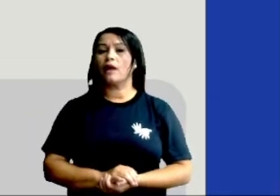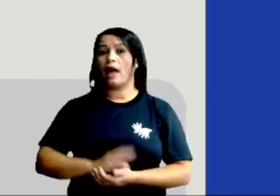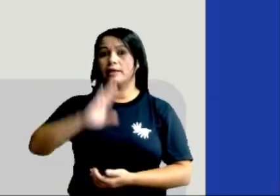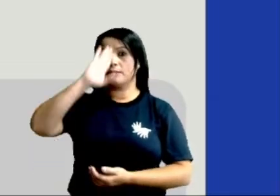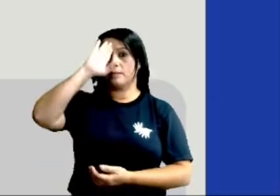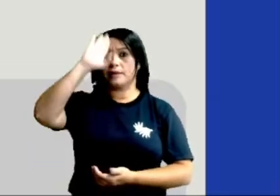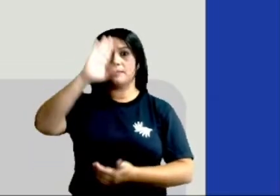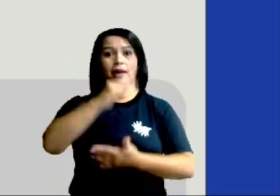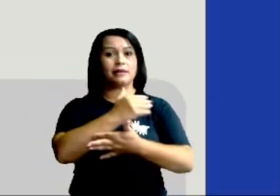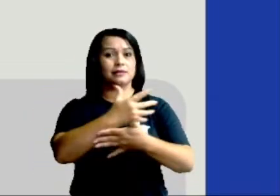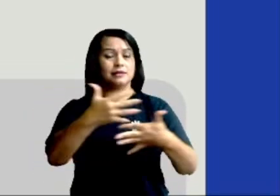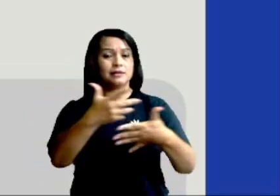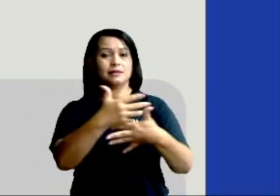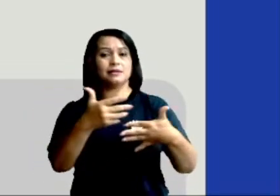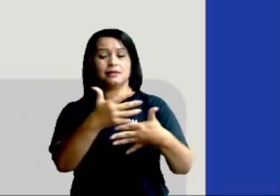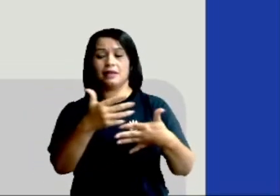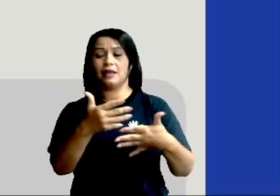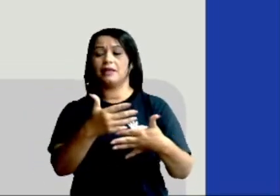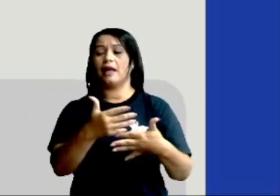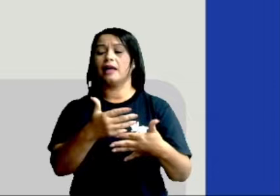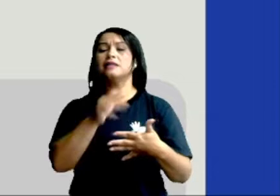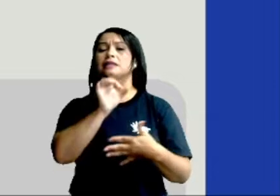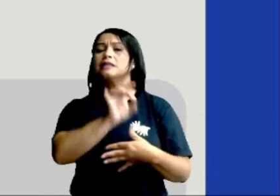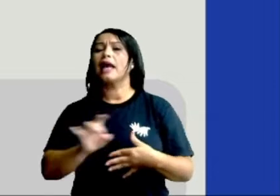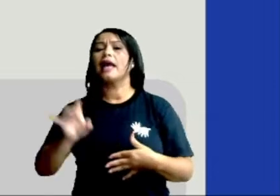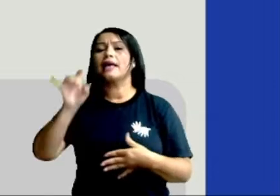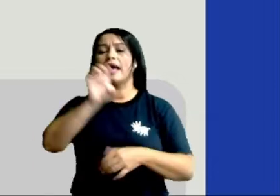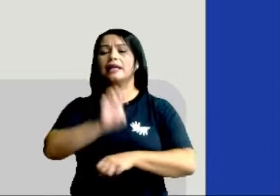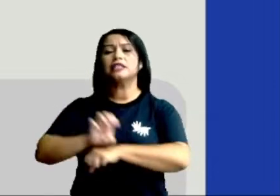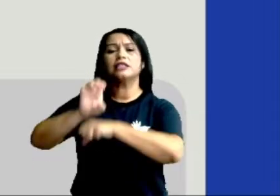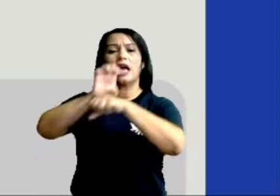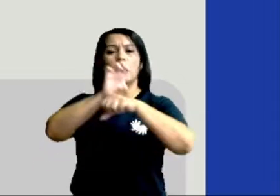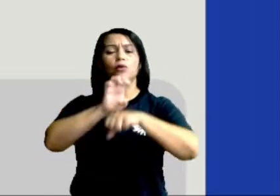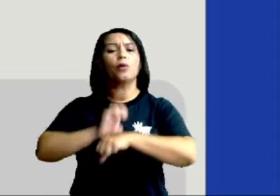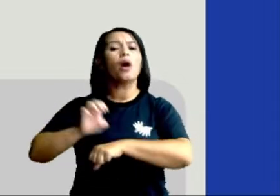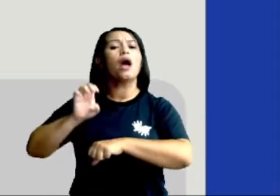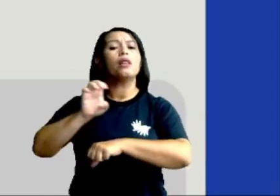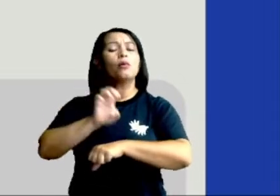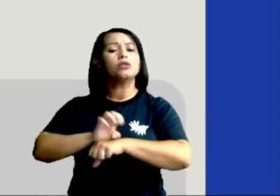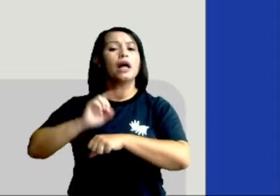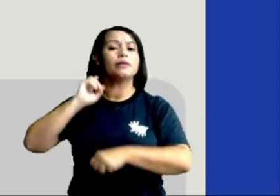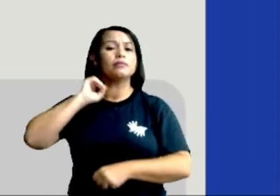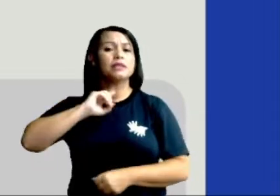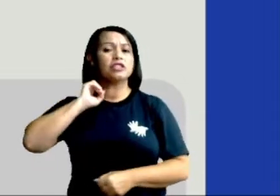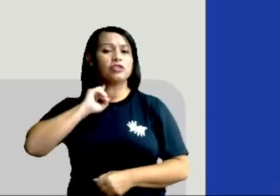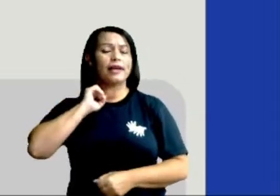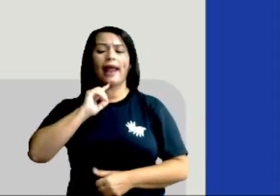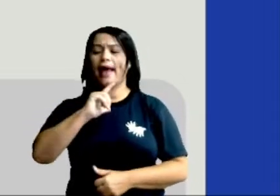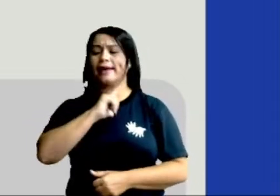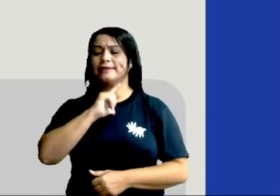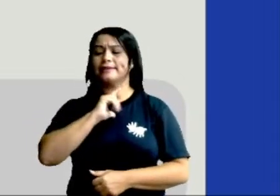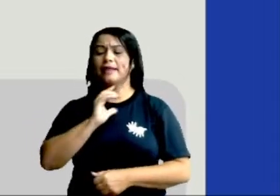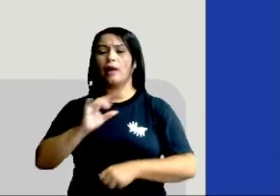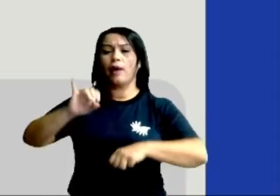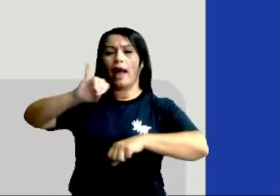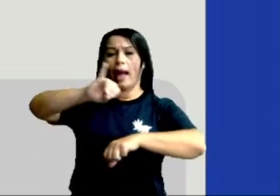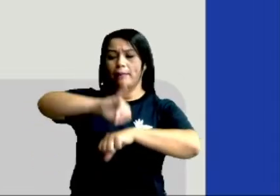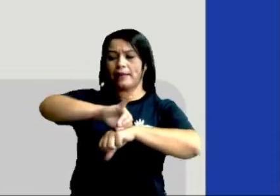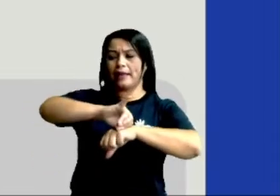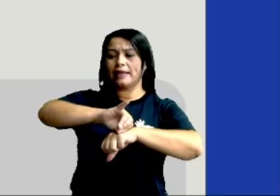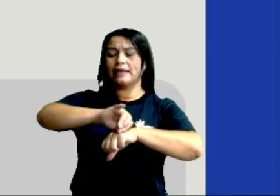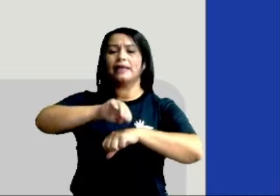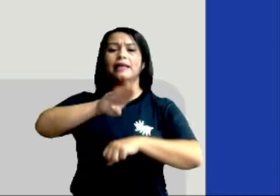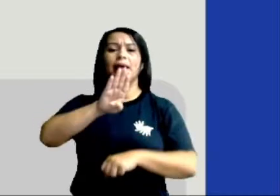As principais cidades, tá? De cada estado. O estado de Minas Gerais, temos aí a capital que seria